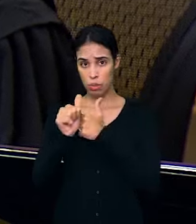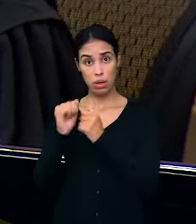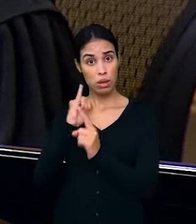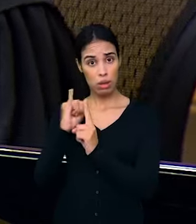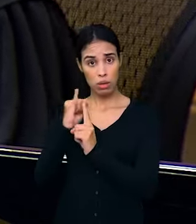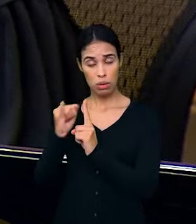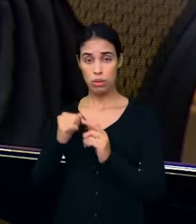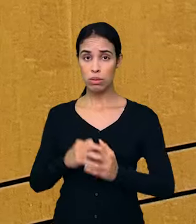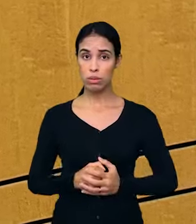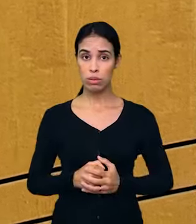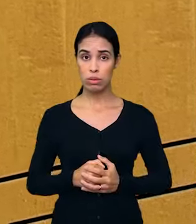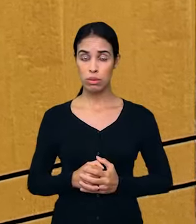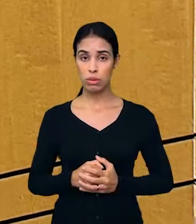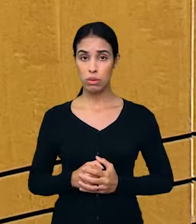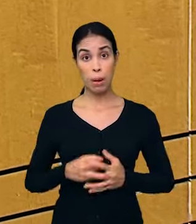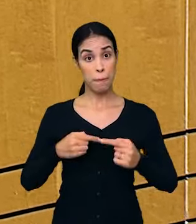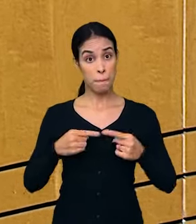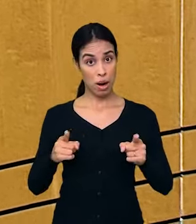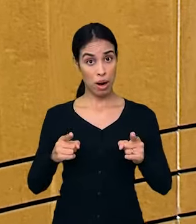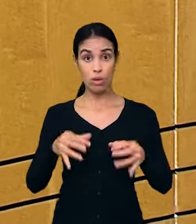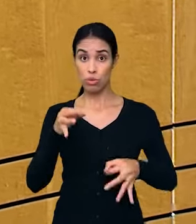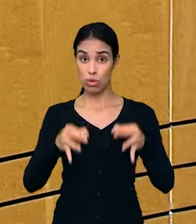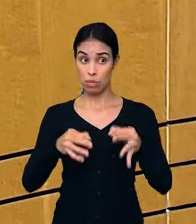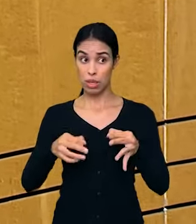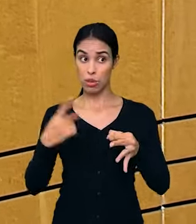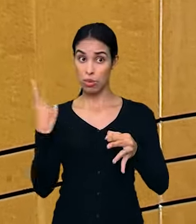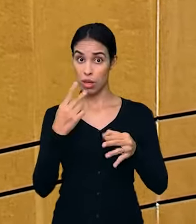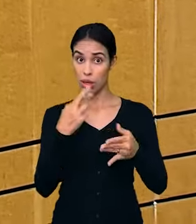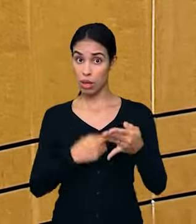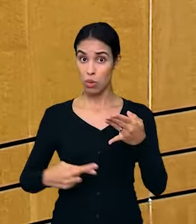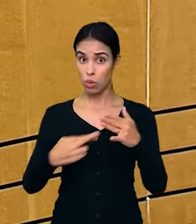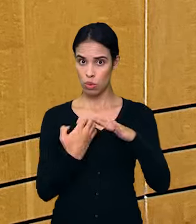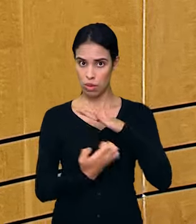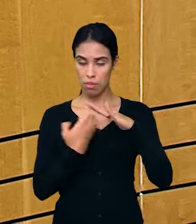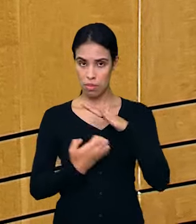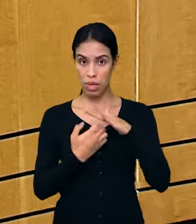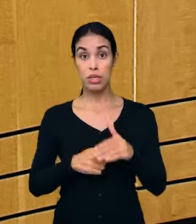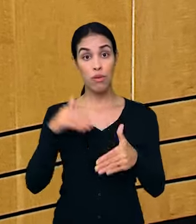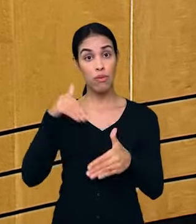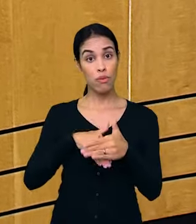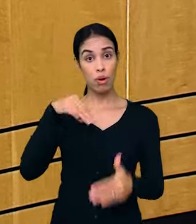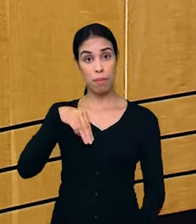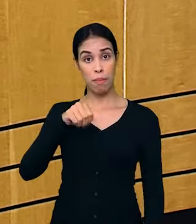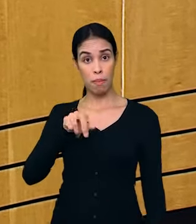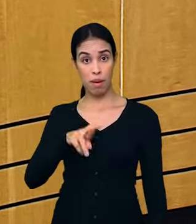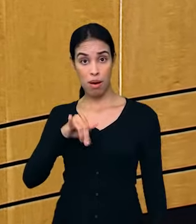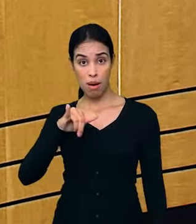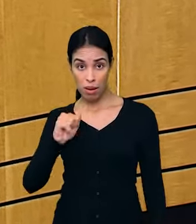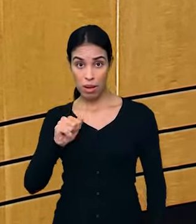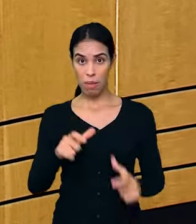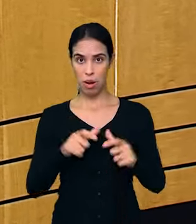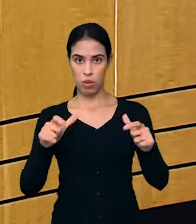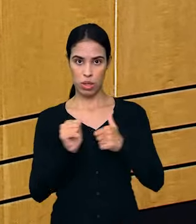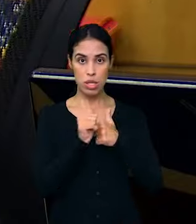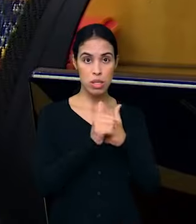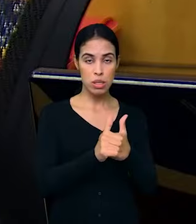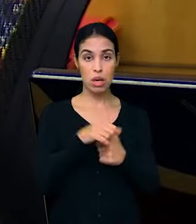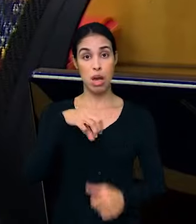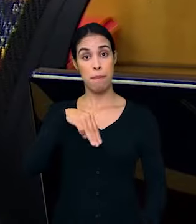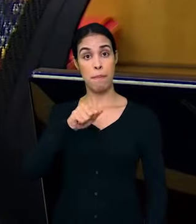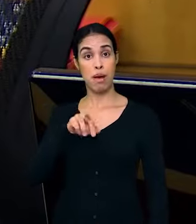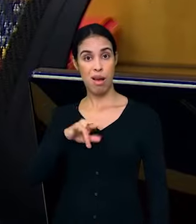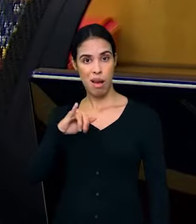o ministro relator. Mas no julgamento do recurso da empresa, prevaleceu o voto da ministra Maria Cristina Peduzzi.